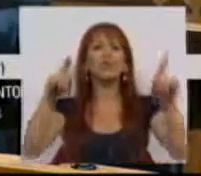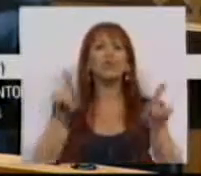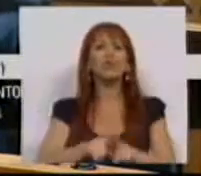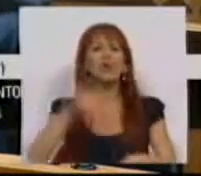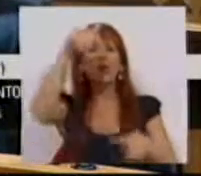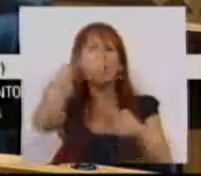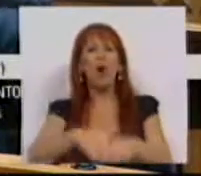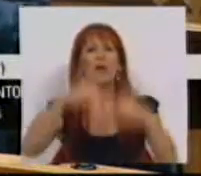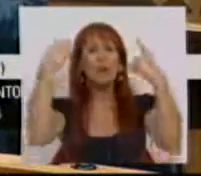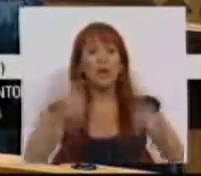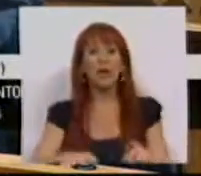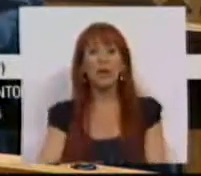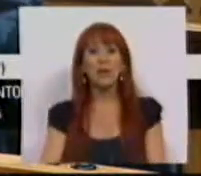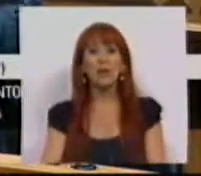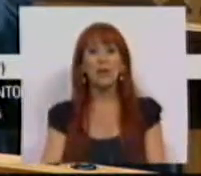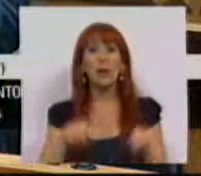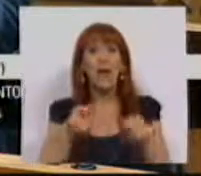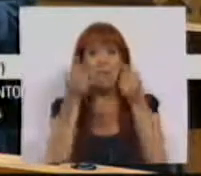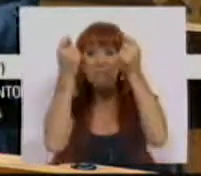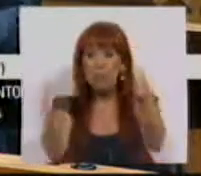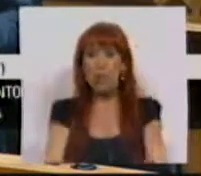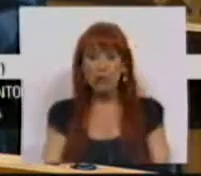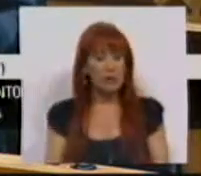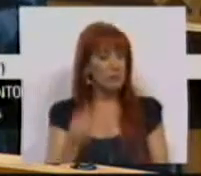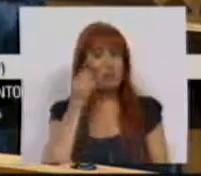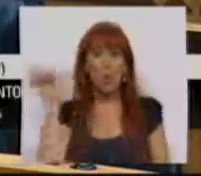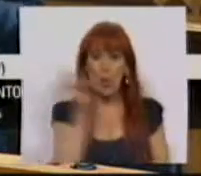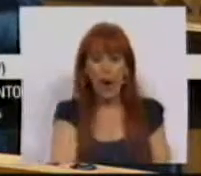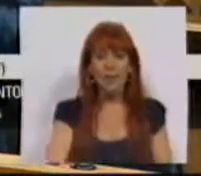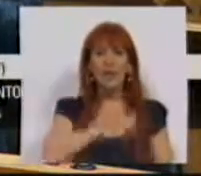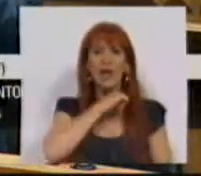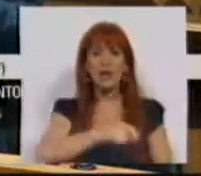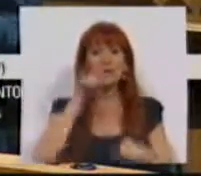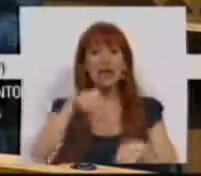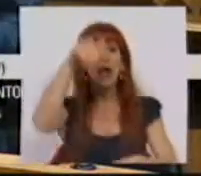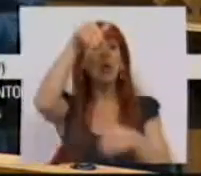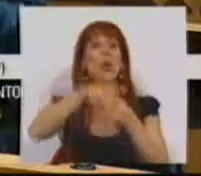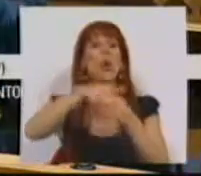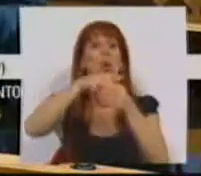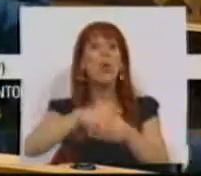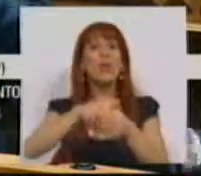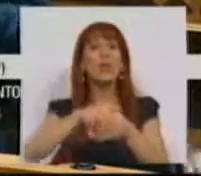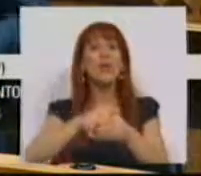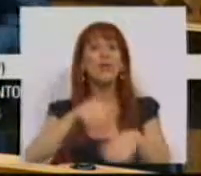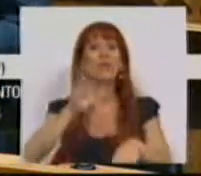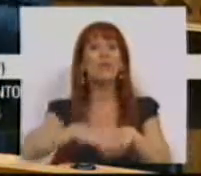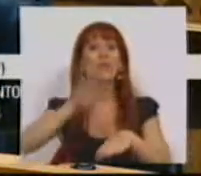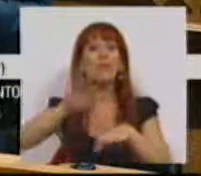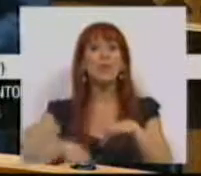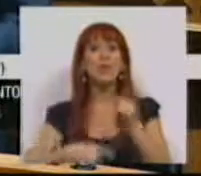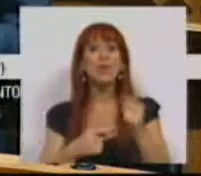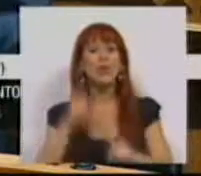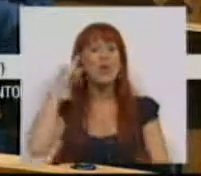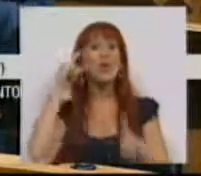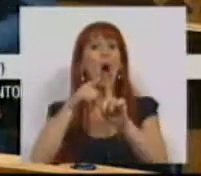está no voto. Isso é escasso, não é assim. A legitimidade está no voto em função